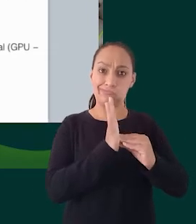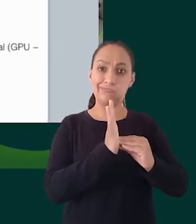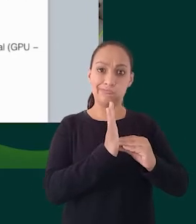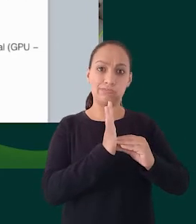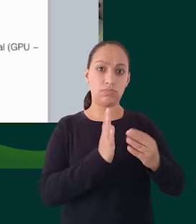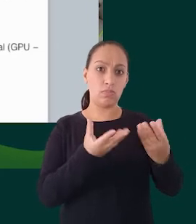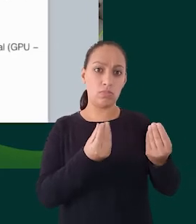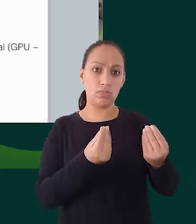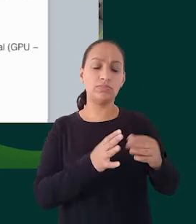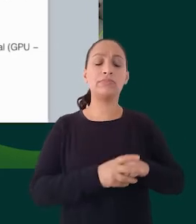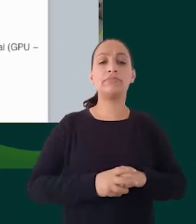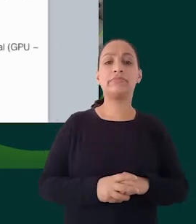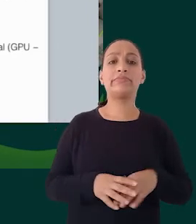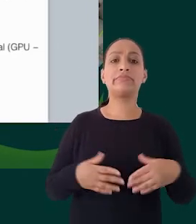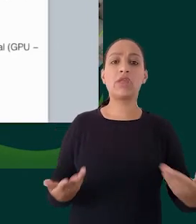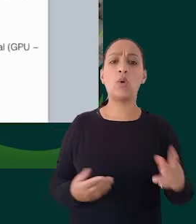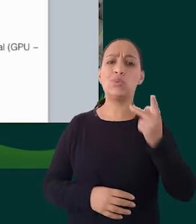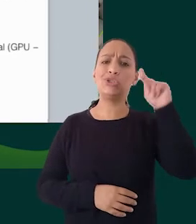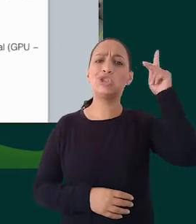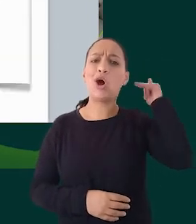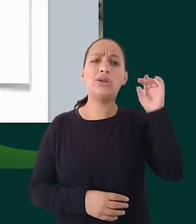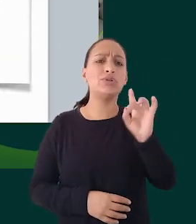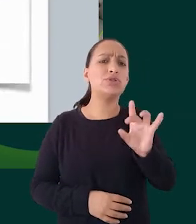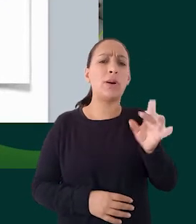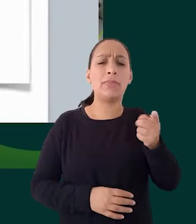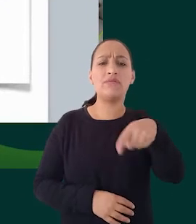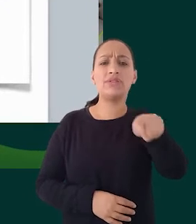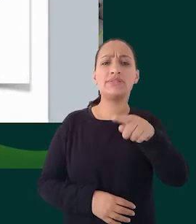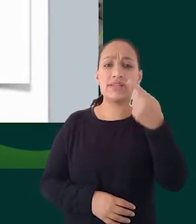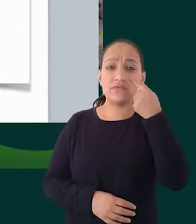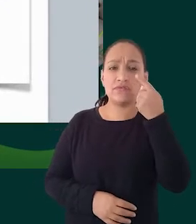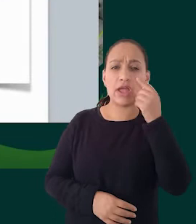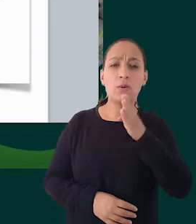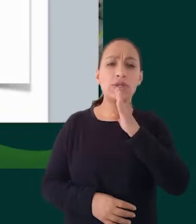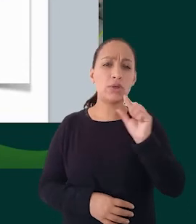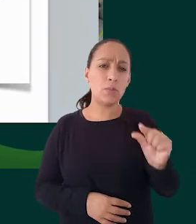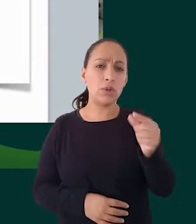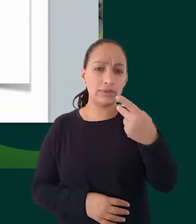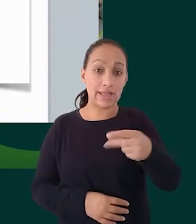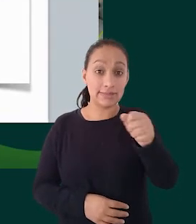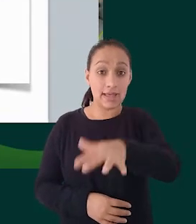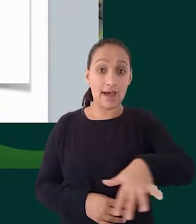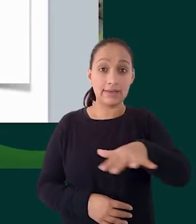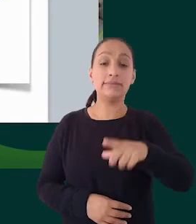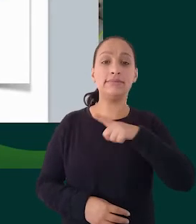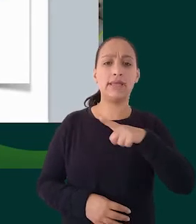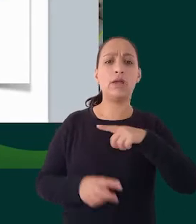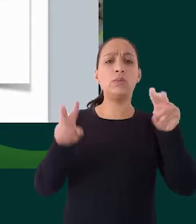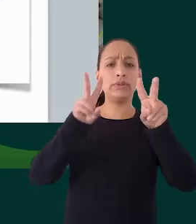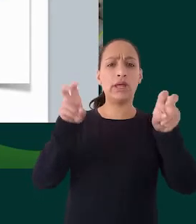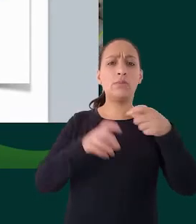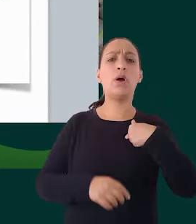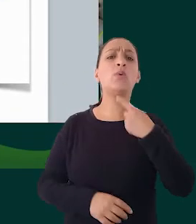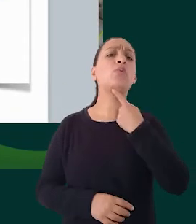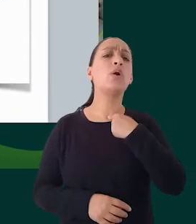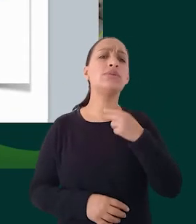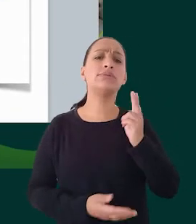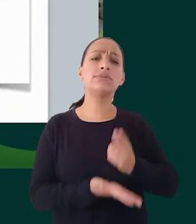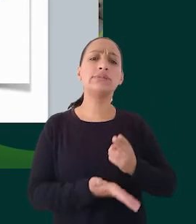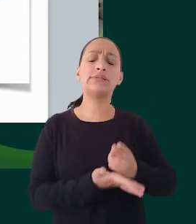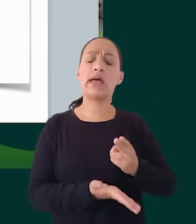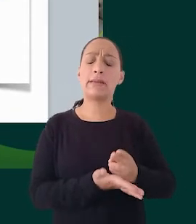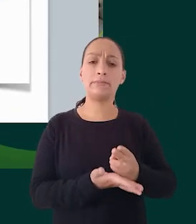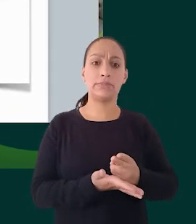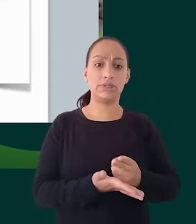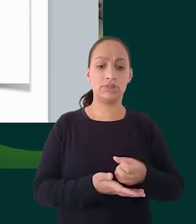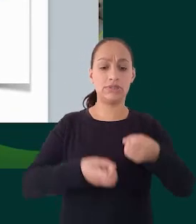como a gente está ambientado aí nessa área. Bem, tem um termo, né, que eu gosto sempre de citar, né,